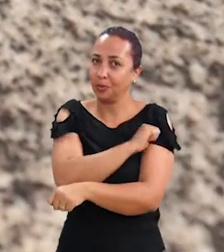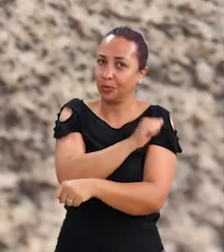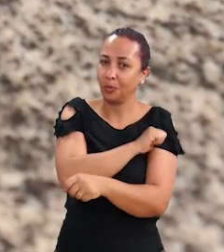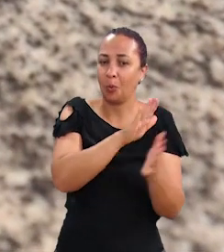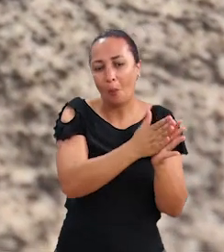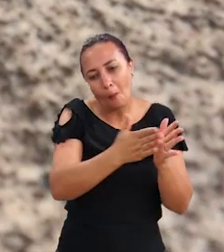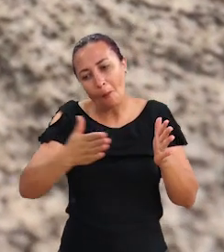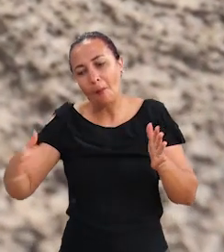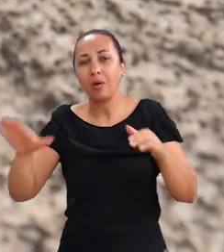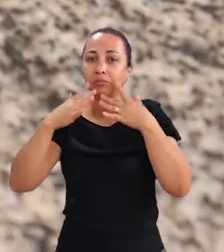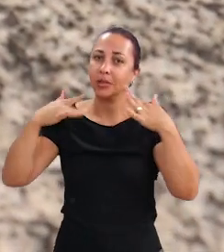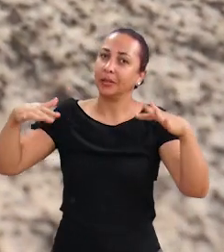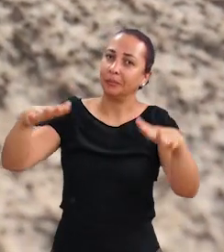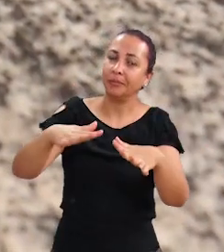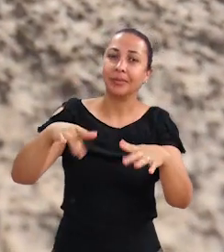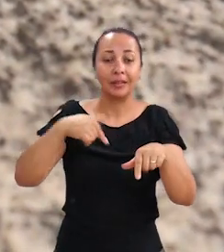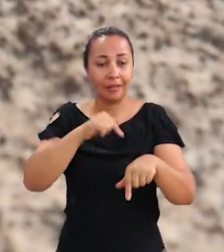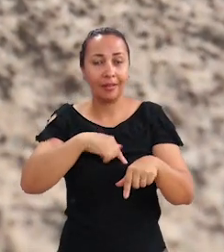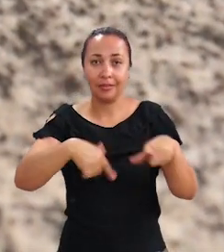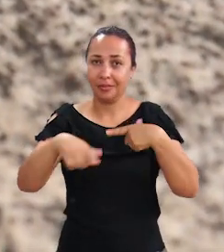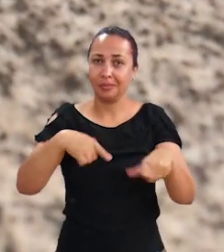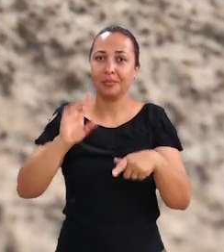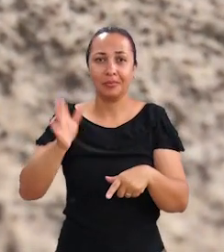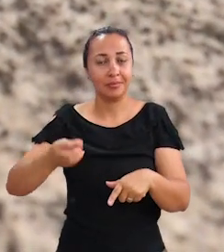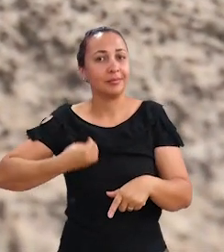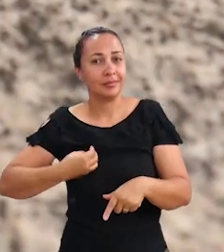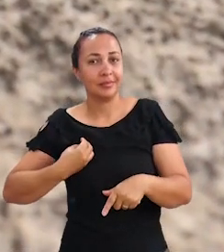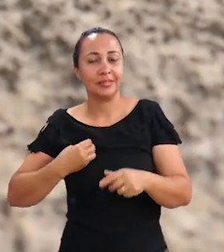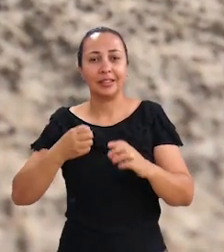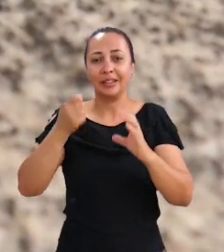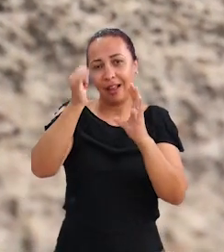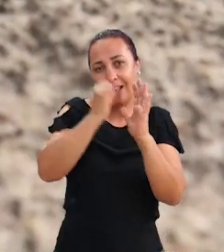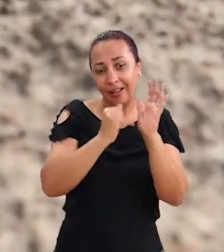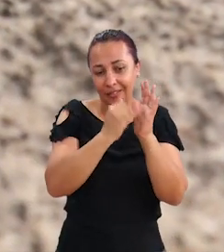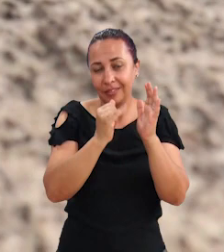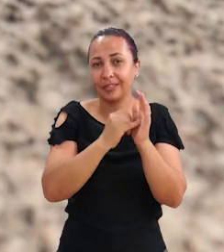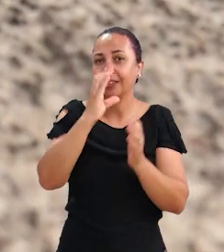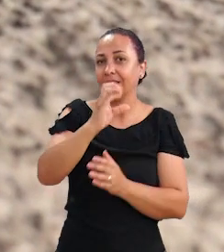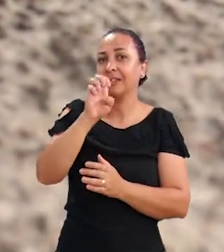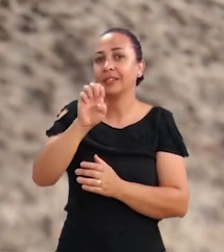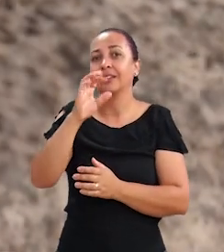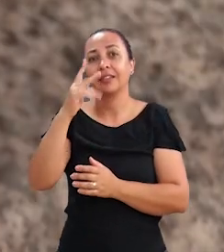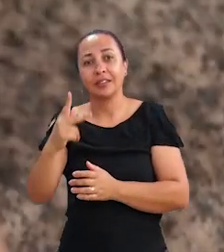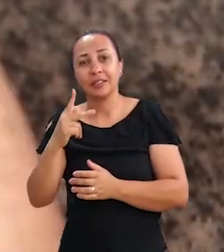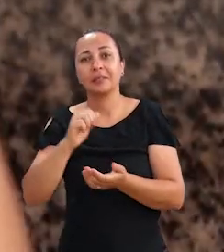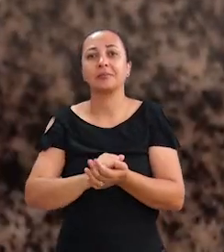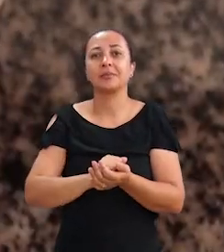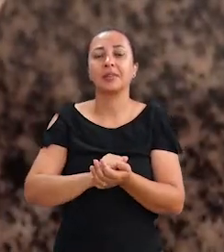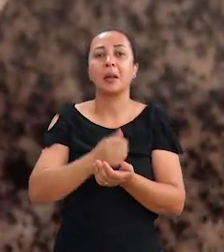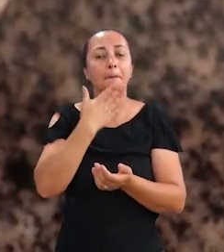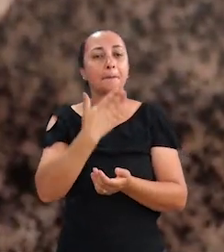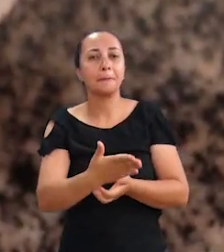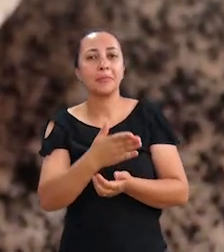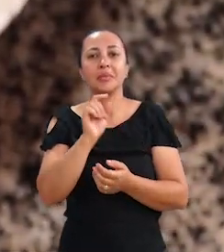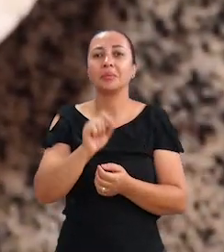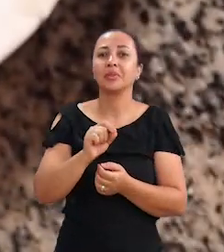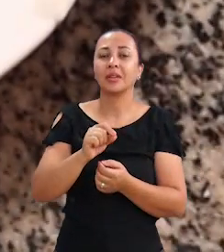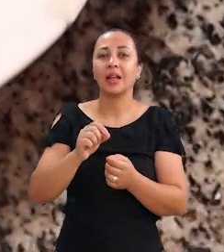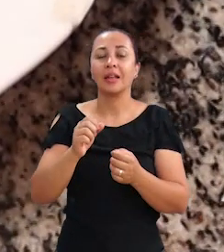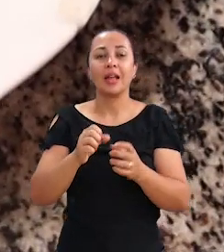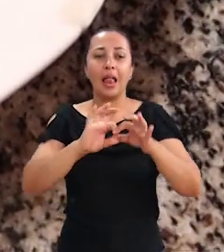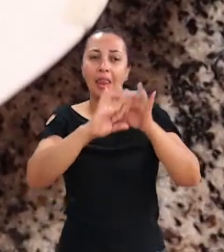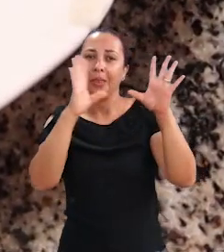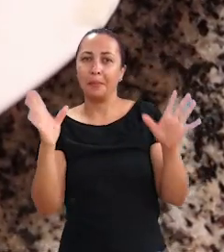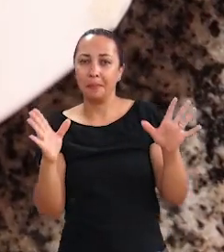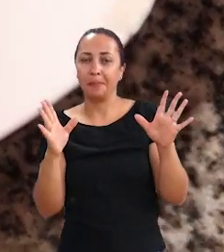foi feito um trabalho, né, com os alunos durante esse período de pandemia, inclusive esse trabalho já está